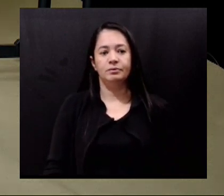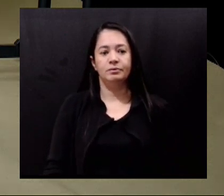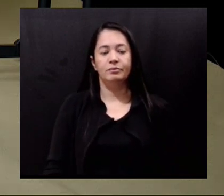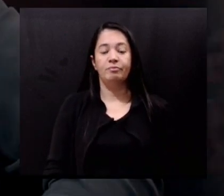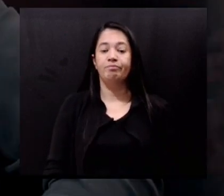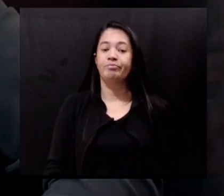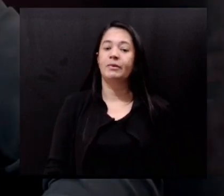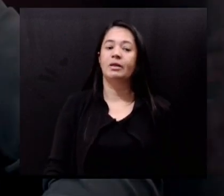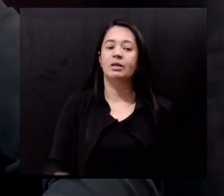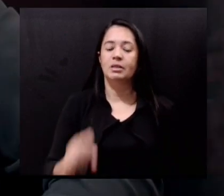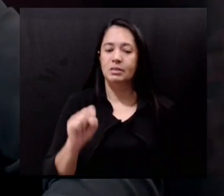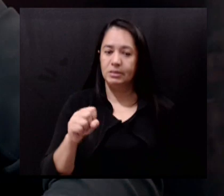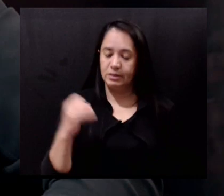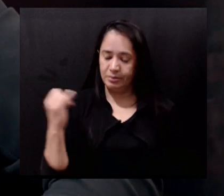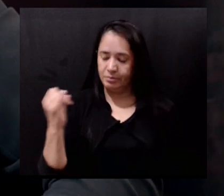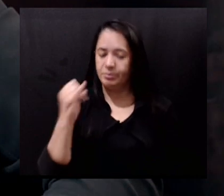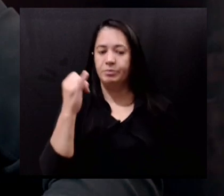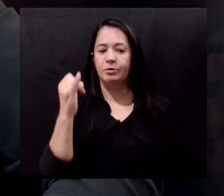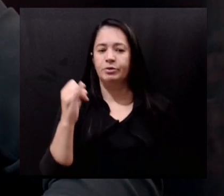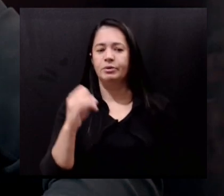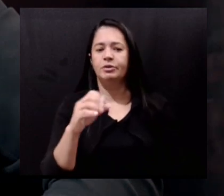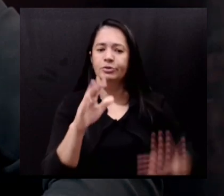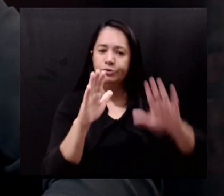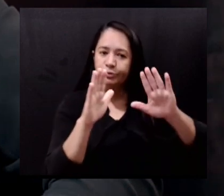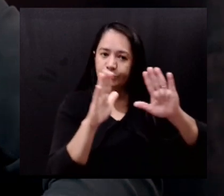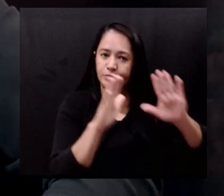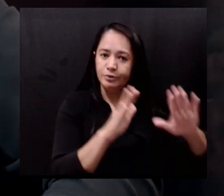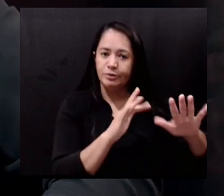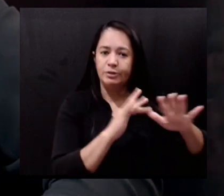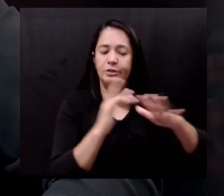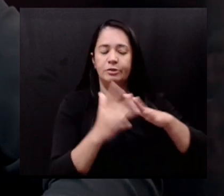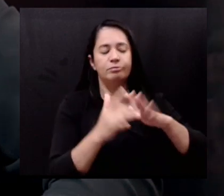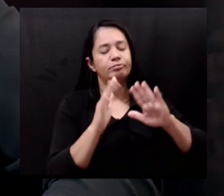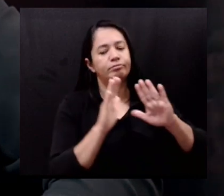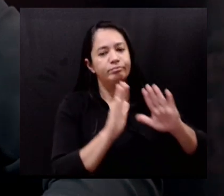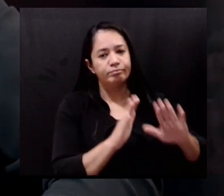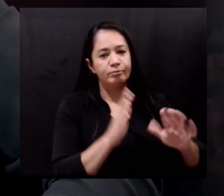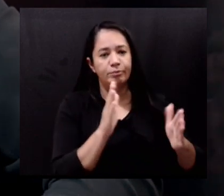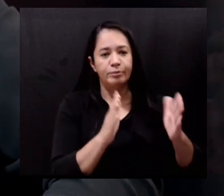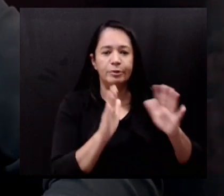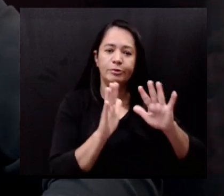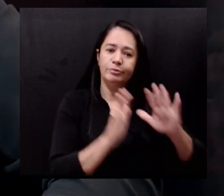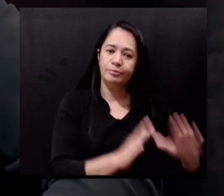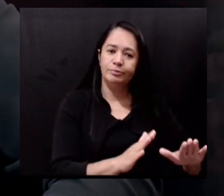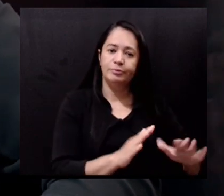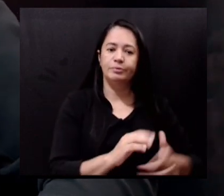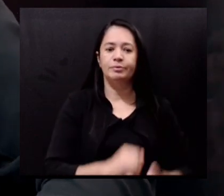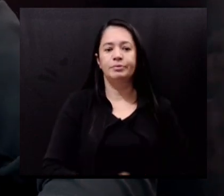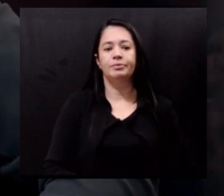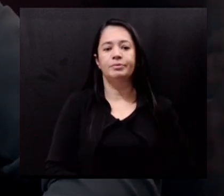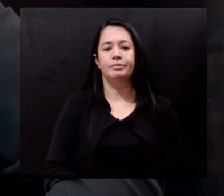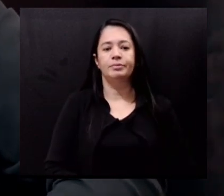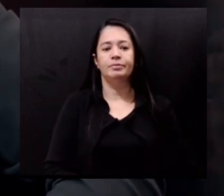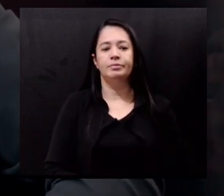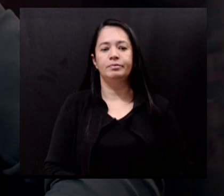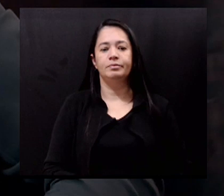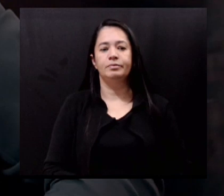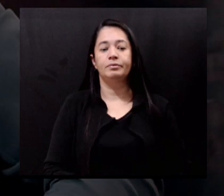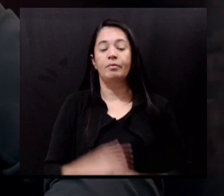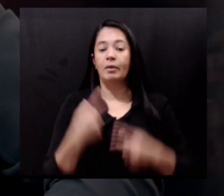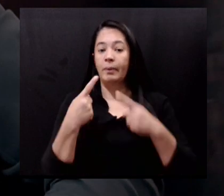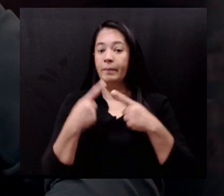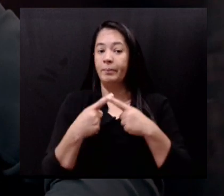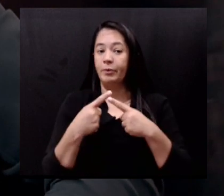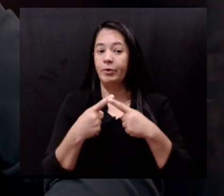Uhum. se desligar das redes por um tempo. Até porque, assim, a probabilidade de